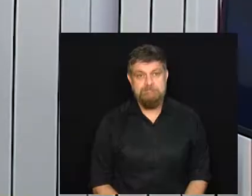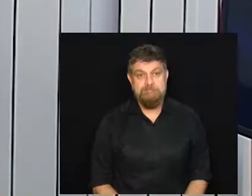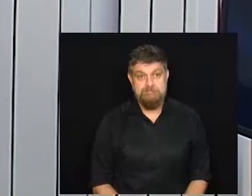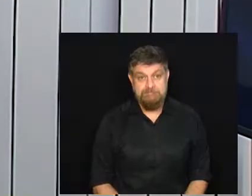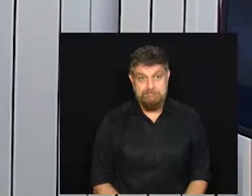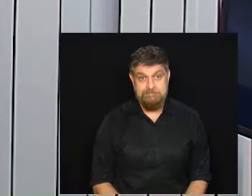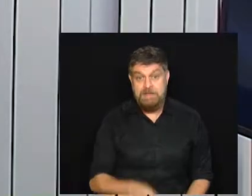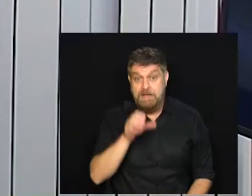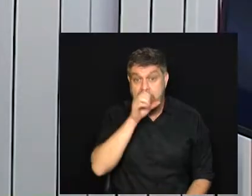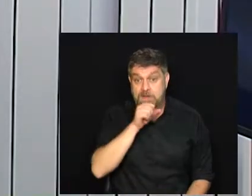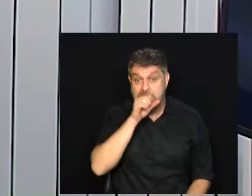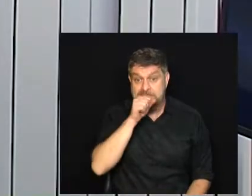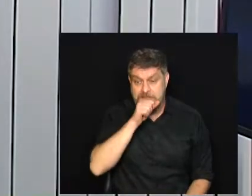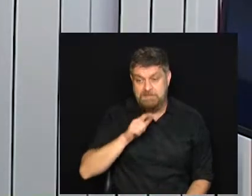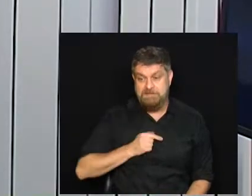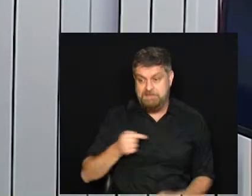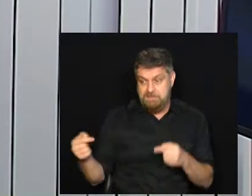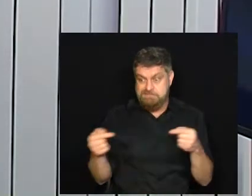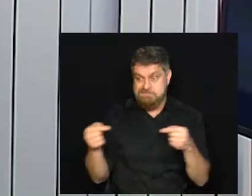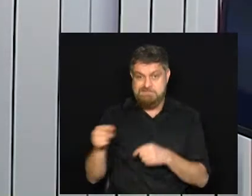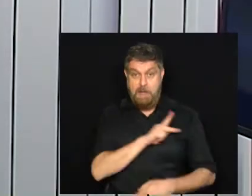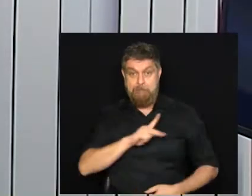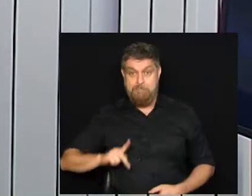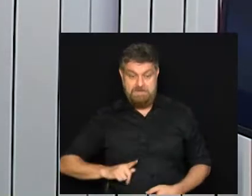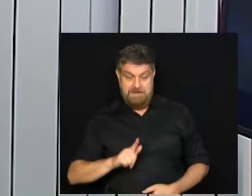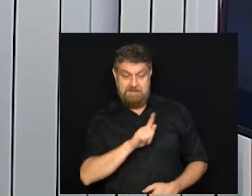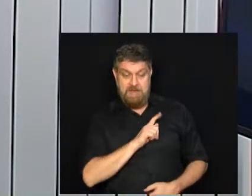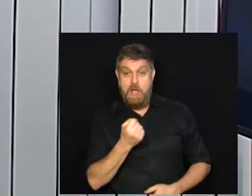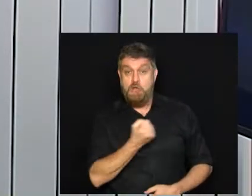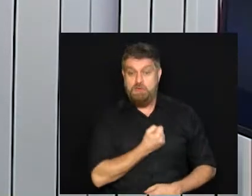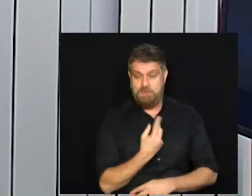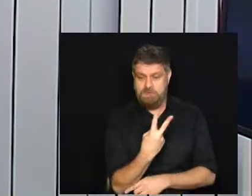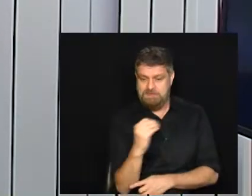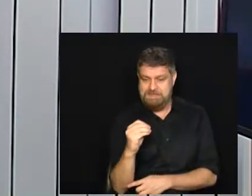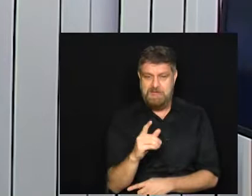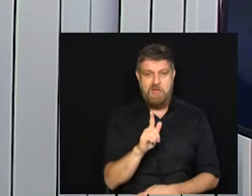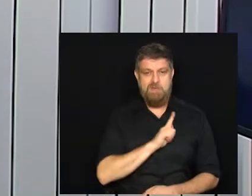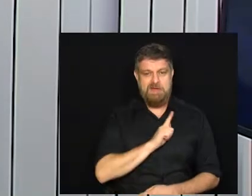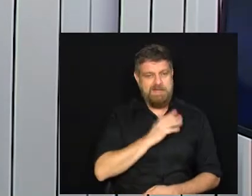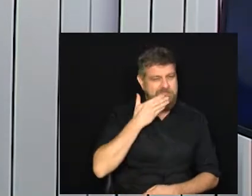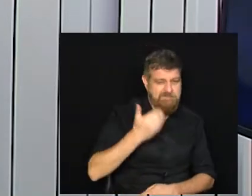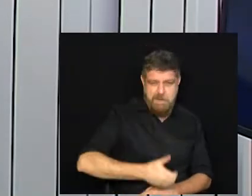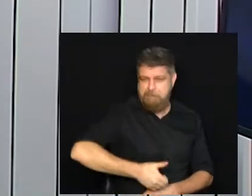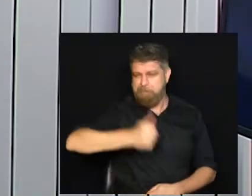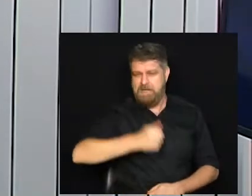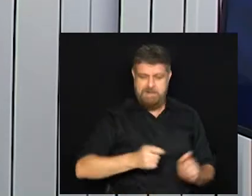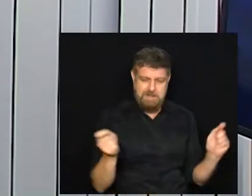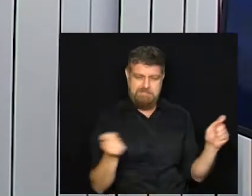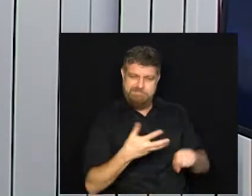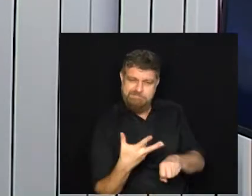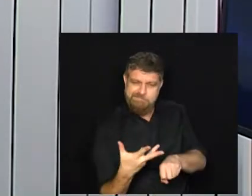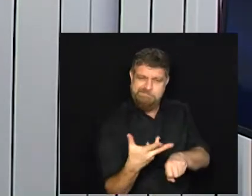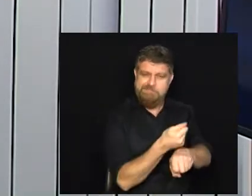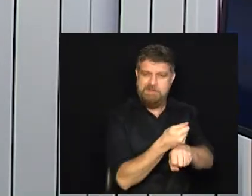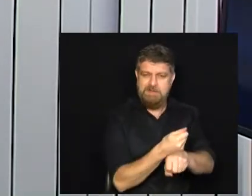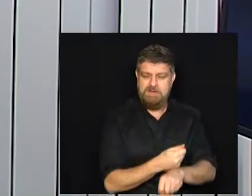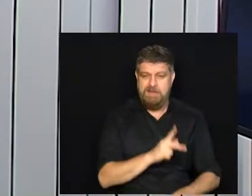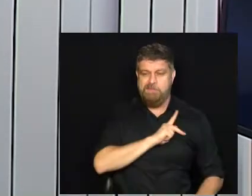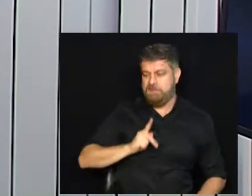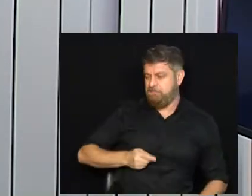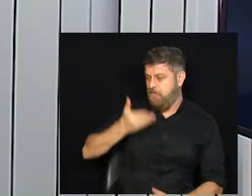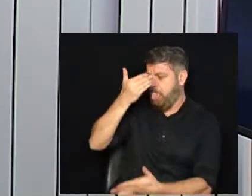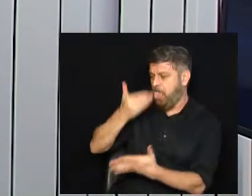No sábado, no derby de número 200, o Guarani foi melhor, mais competente e venceu a Ponte Preta